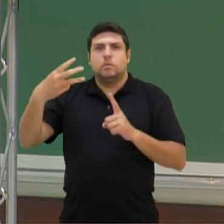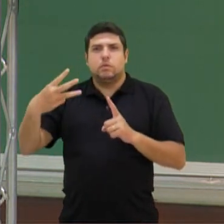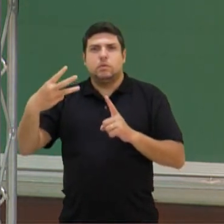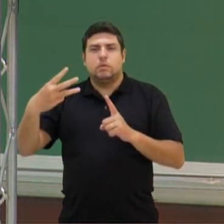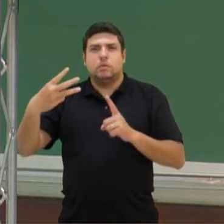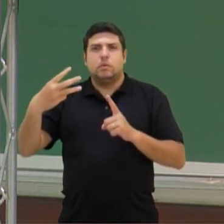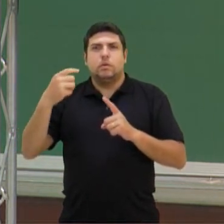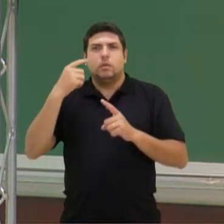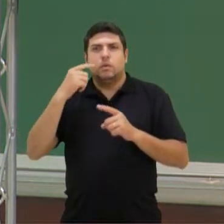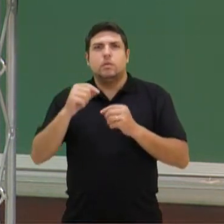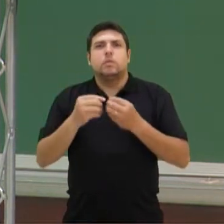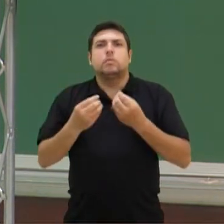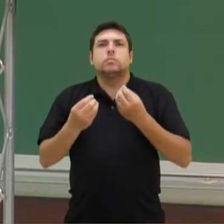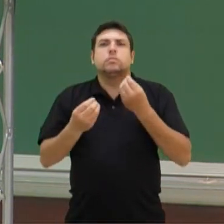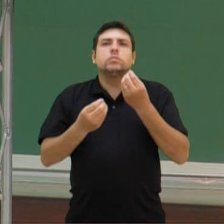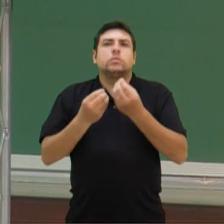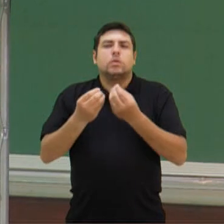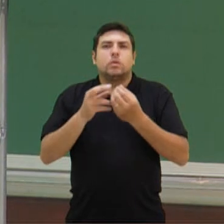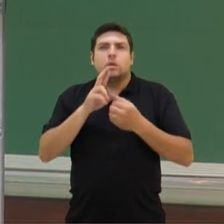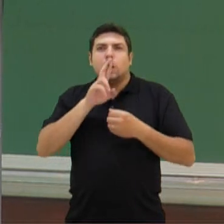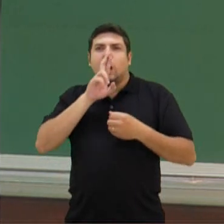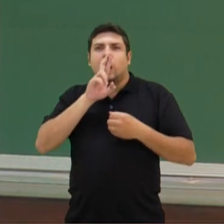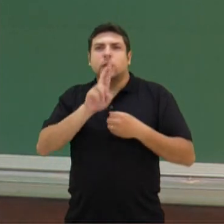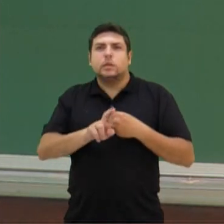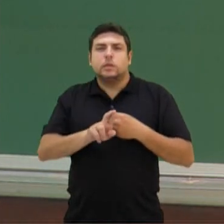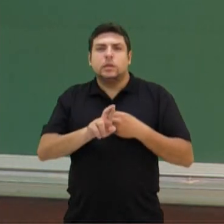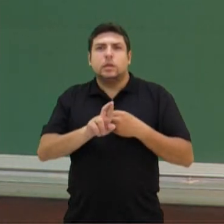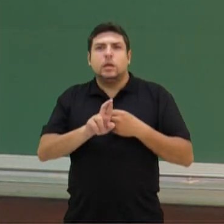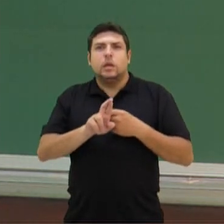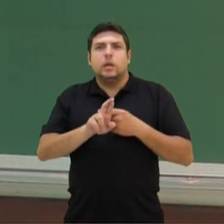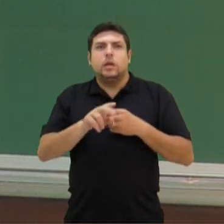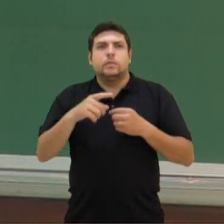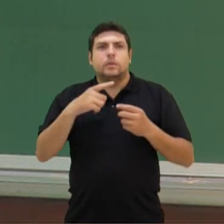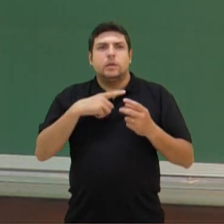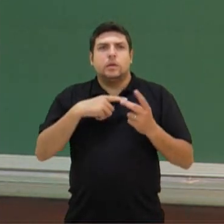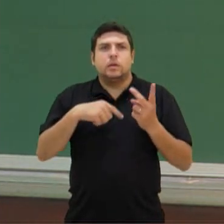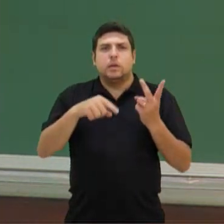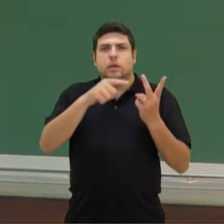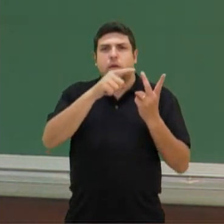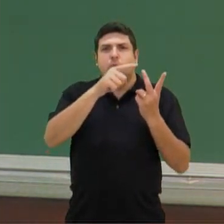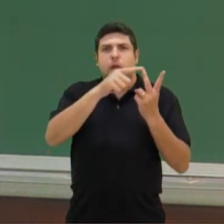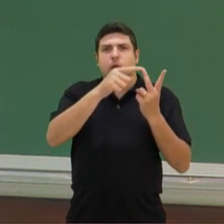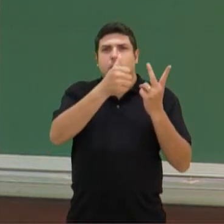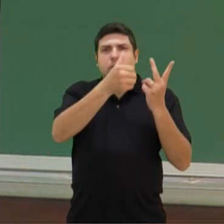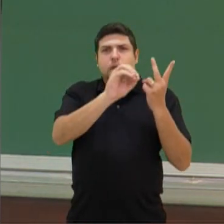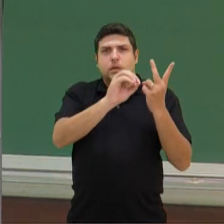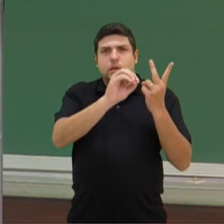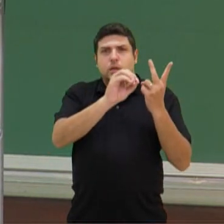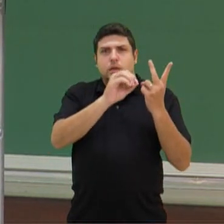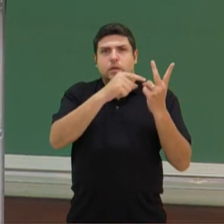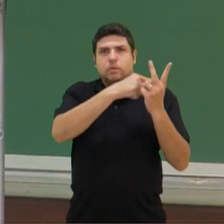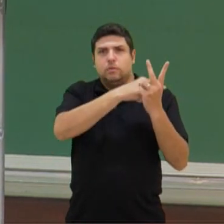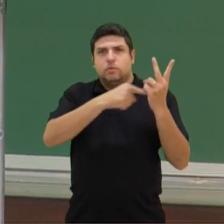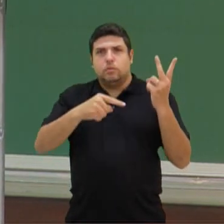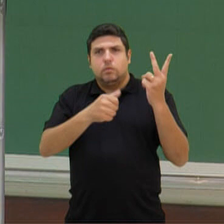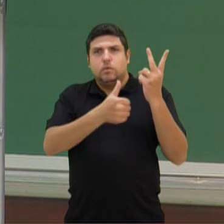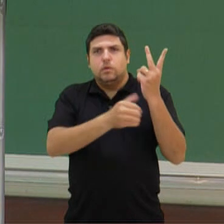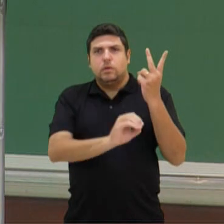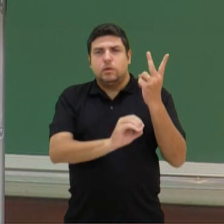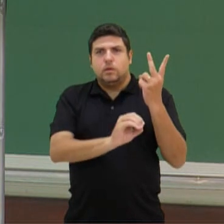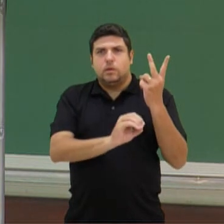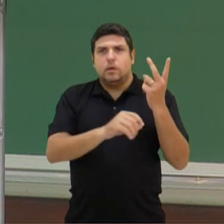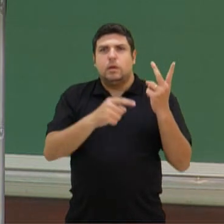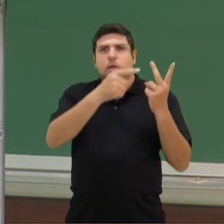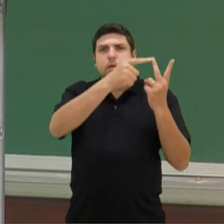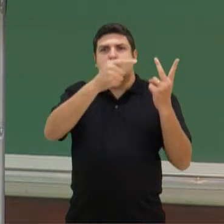Isto feito, como resultado, nós teremos raiz de 10 sobre 10. Raiz de